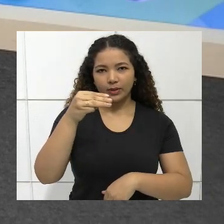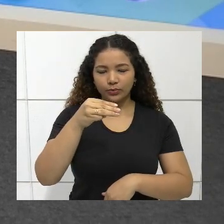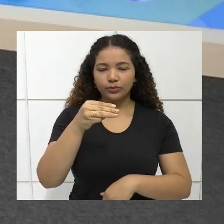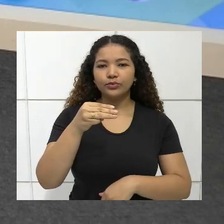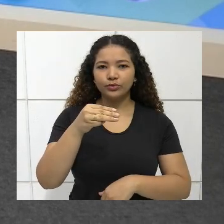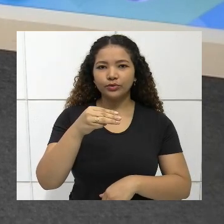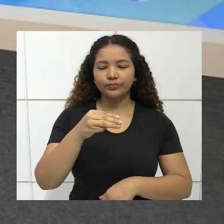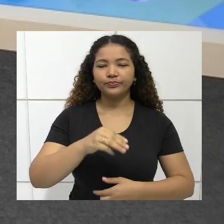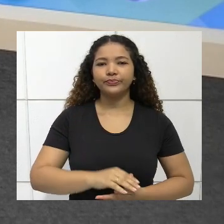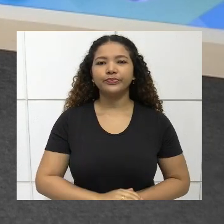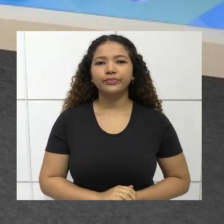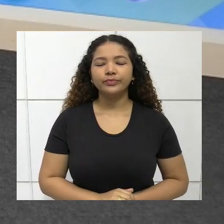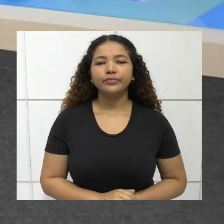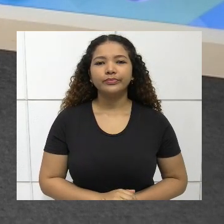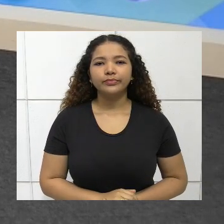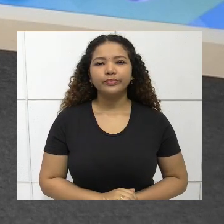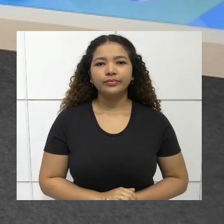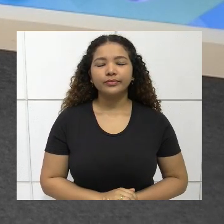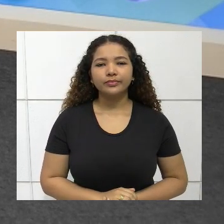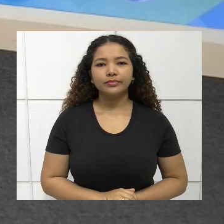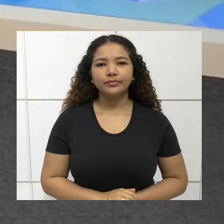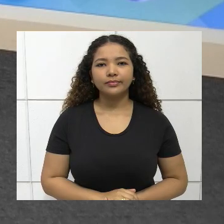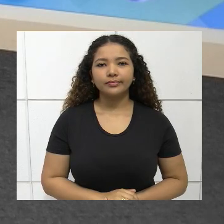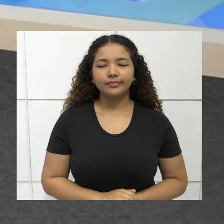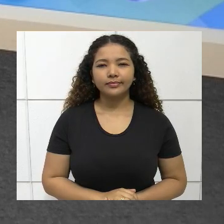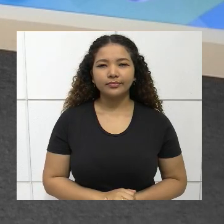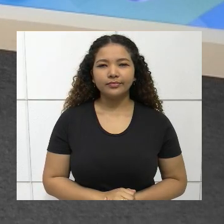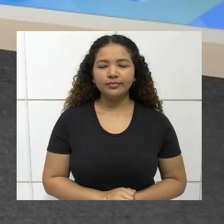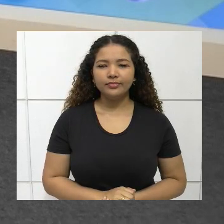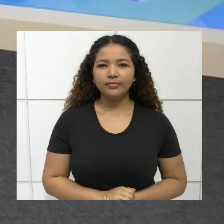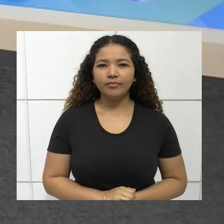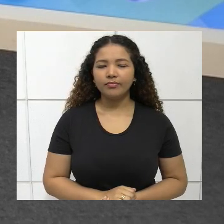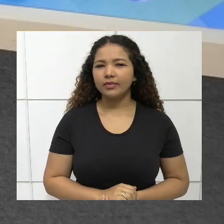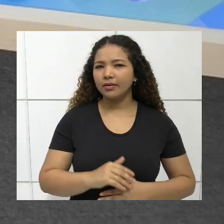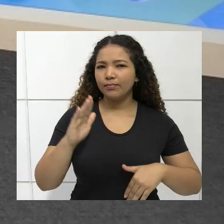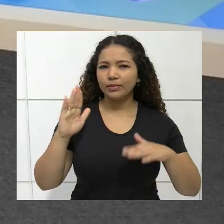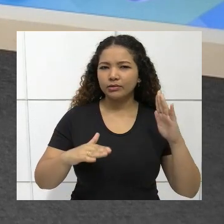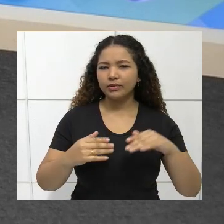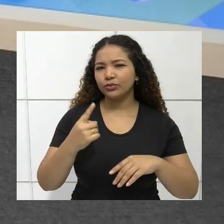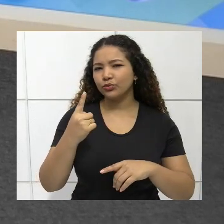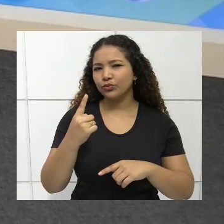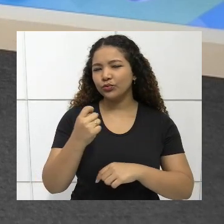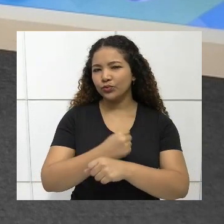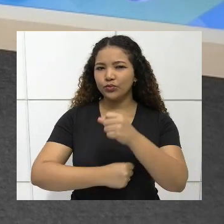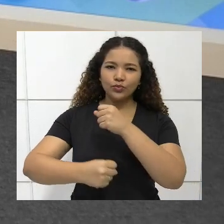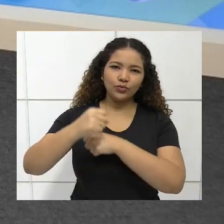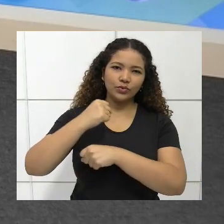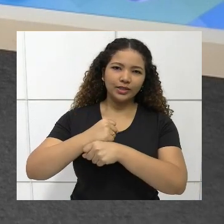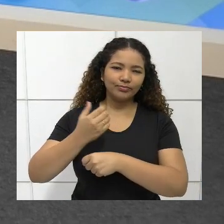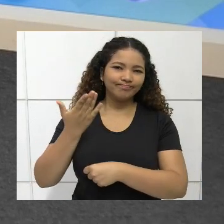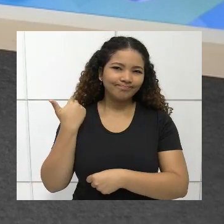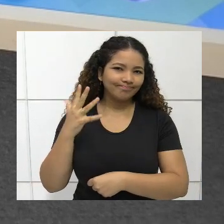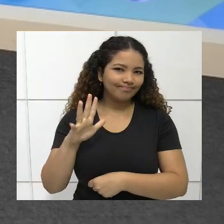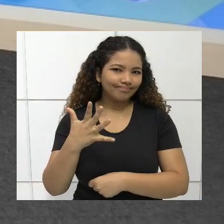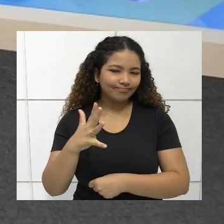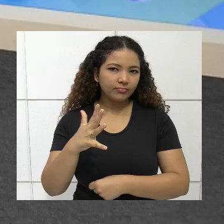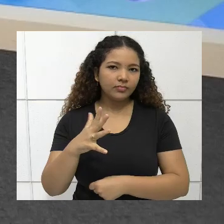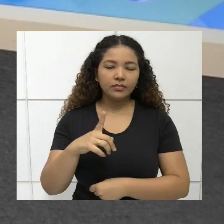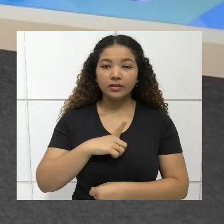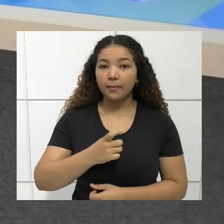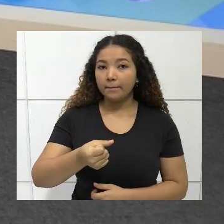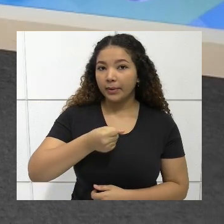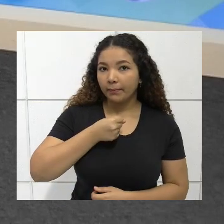minutos de 1 hora. Há pouco mais de um ano, a repórter Ayane Farias produziu uma matéria acerca de